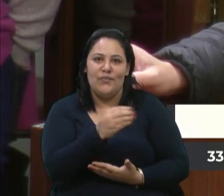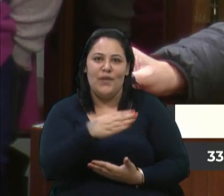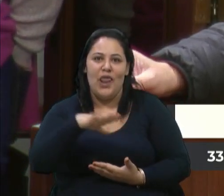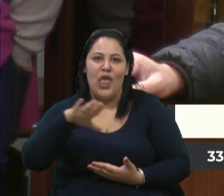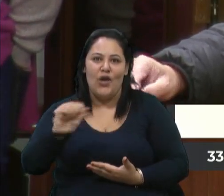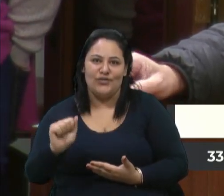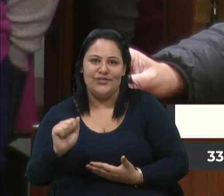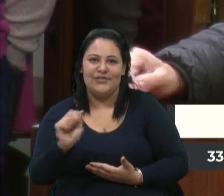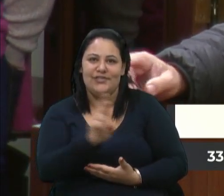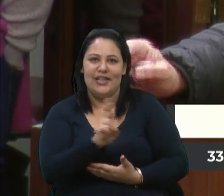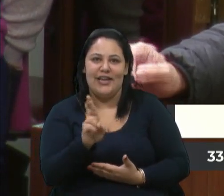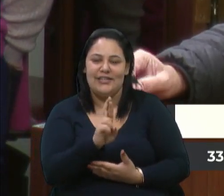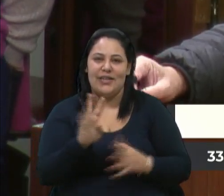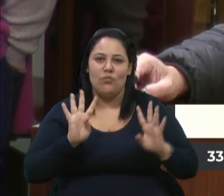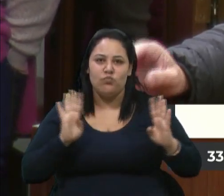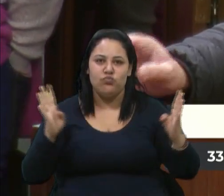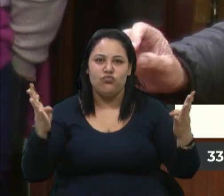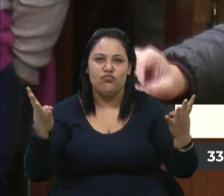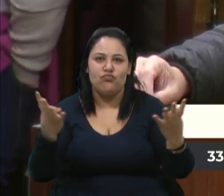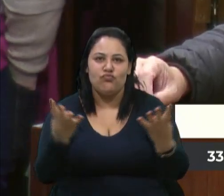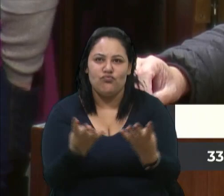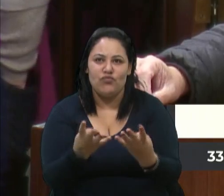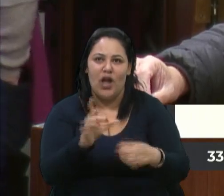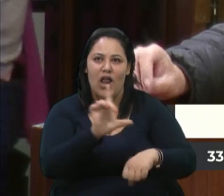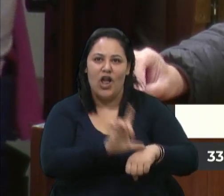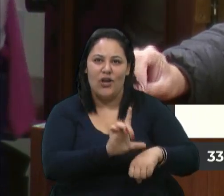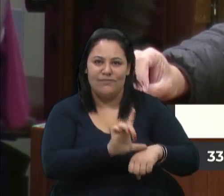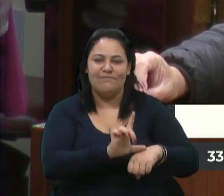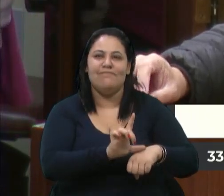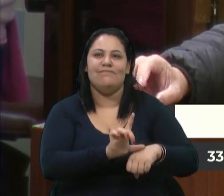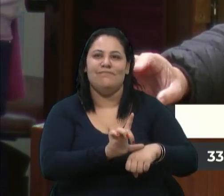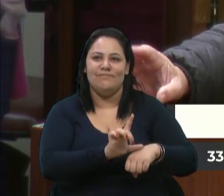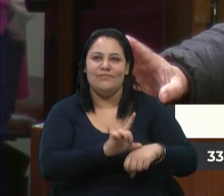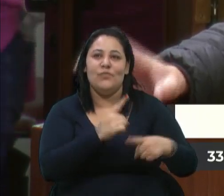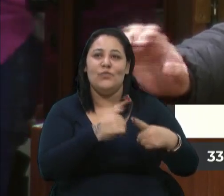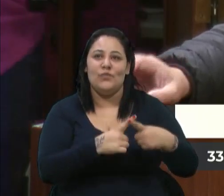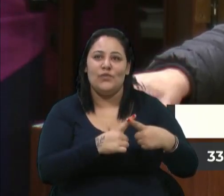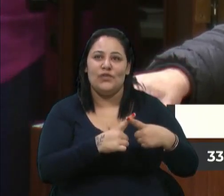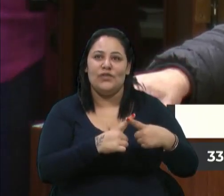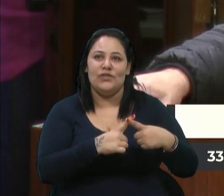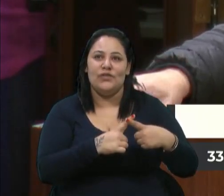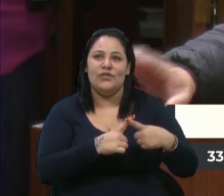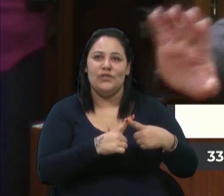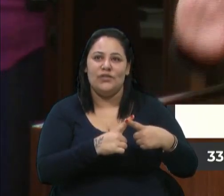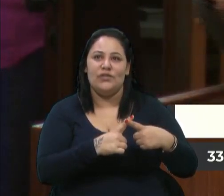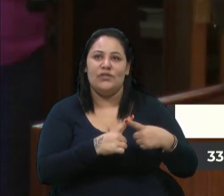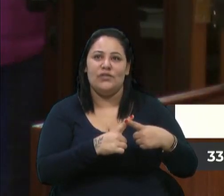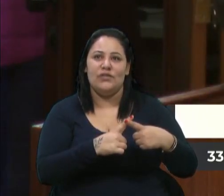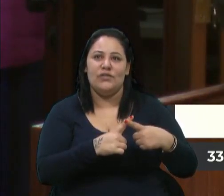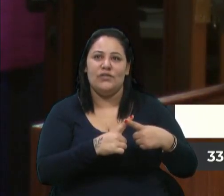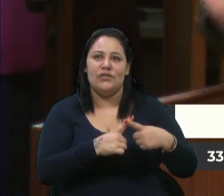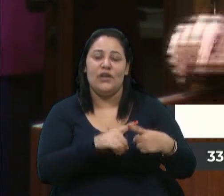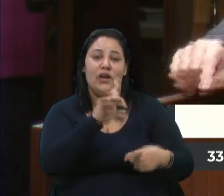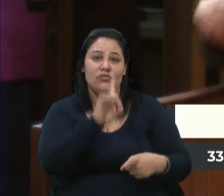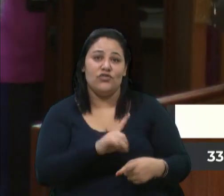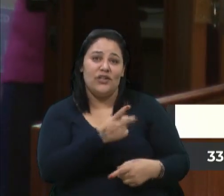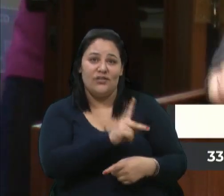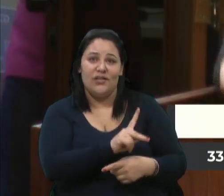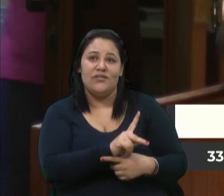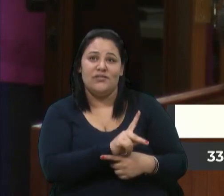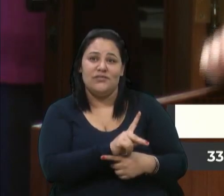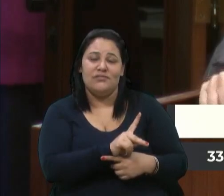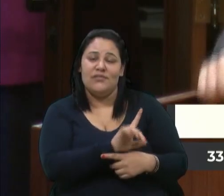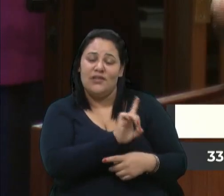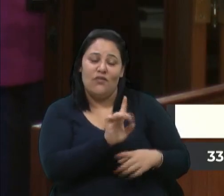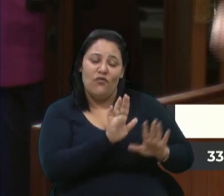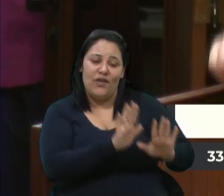está cercando todas as suas agências para que moradores em situação de rua não fiquem embaixo. Bom, é um direito deles. E